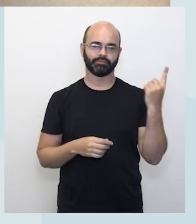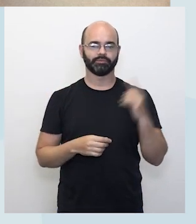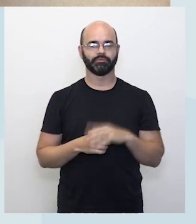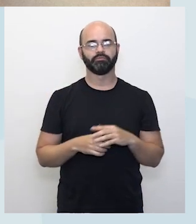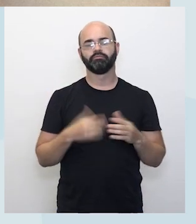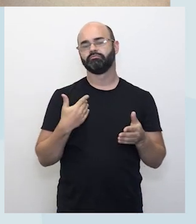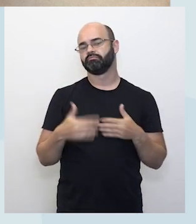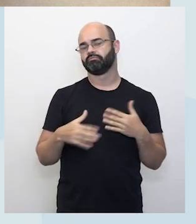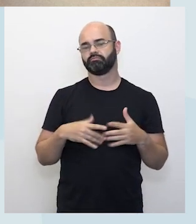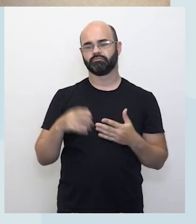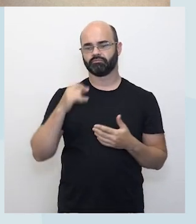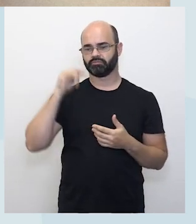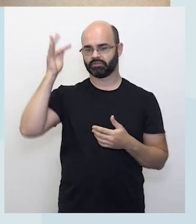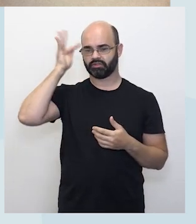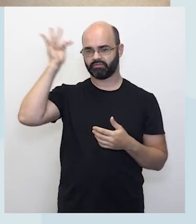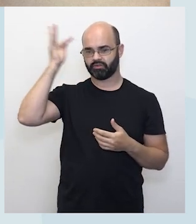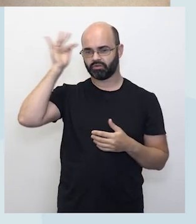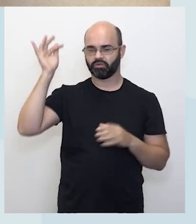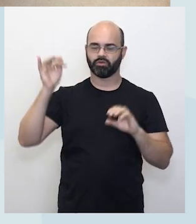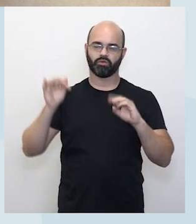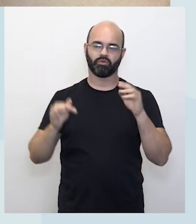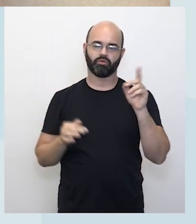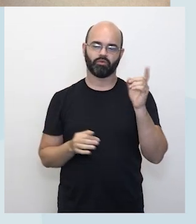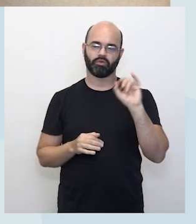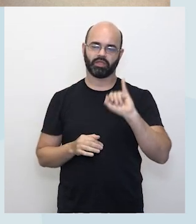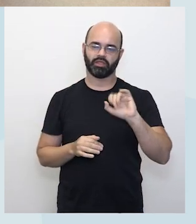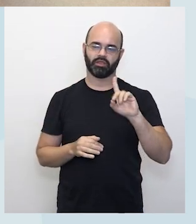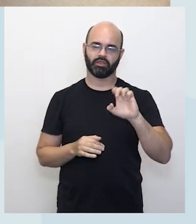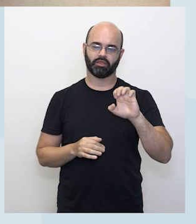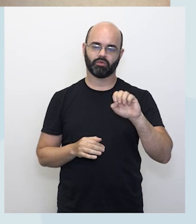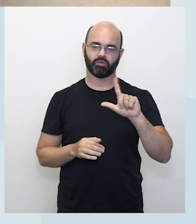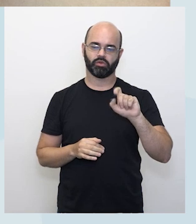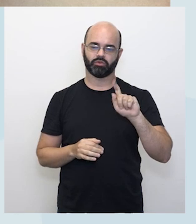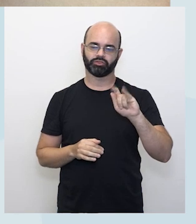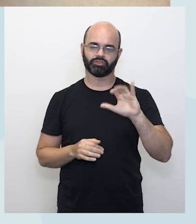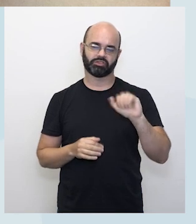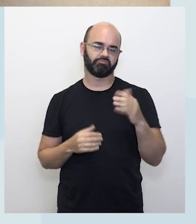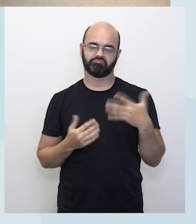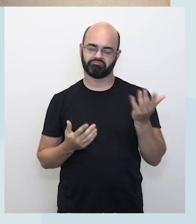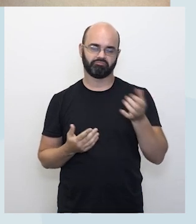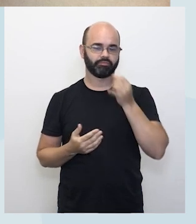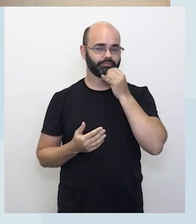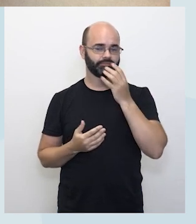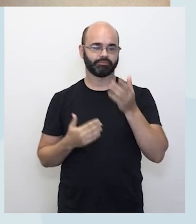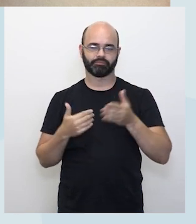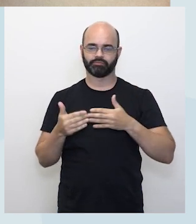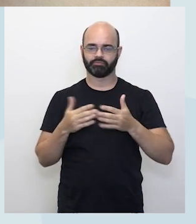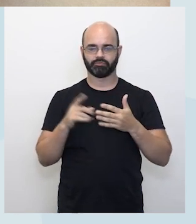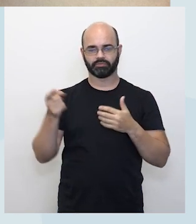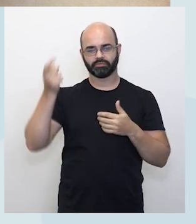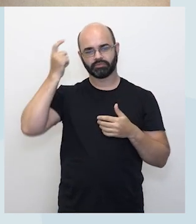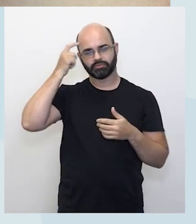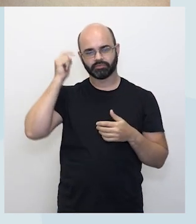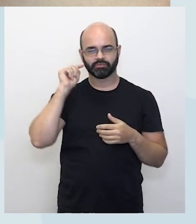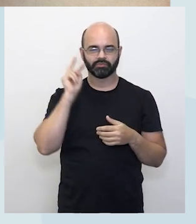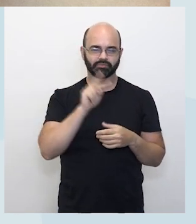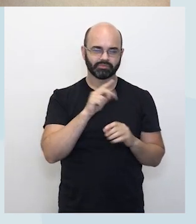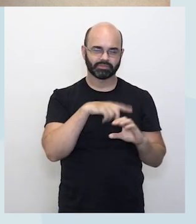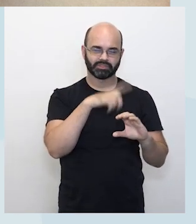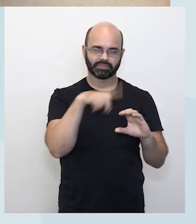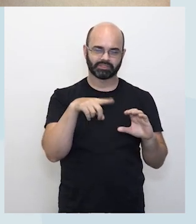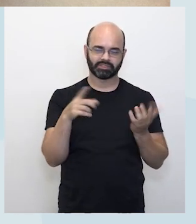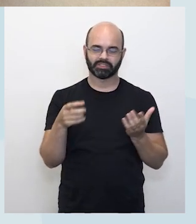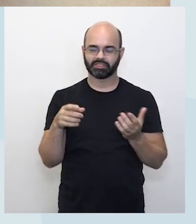qualquer visão filosófica ou ideológica do mundo, tá? Então, ele se propõe a ter ali, beber um pouco dessa água aí das ciências